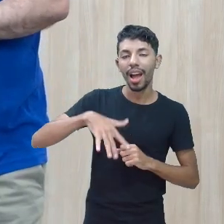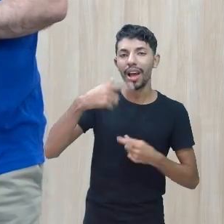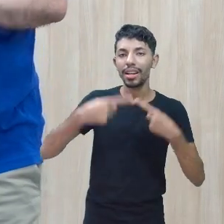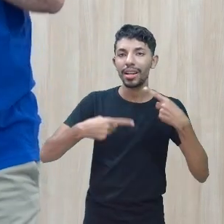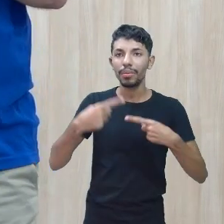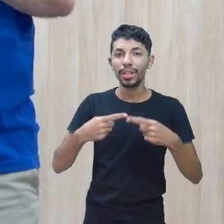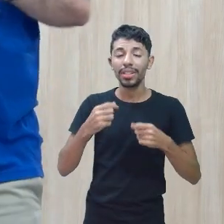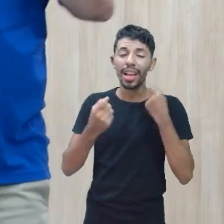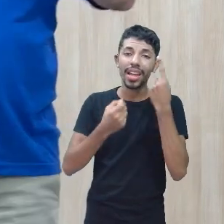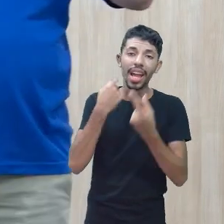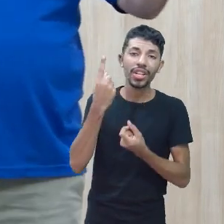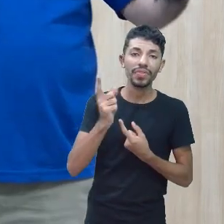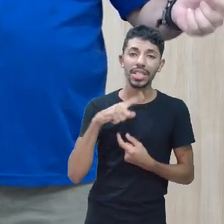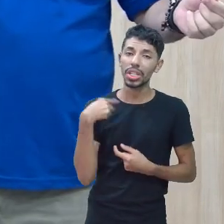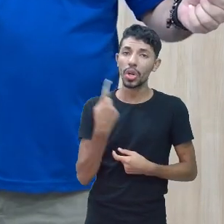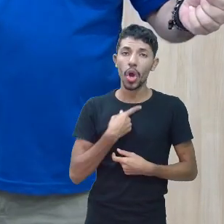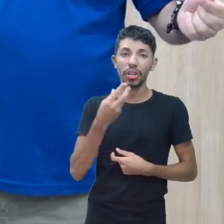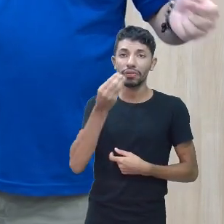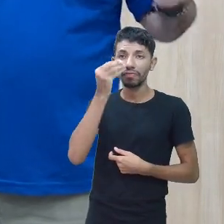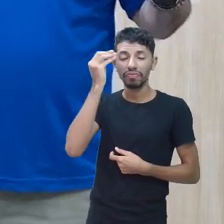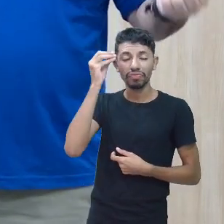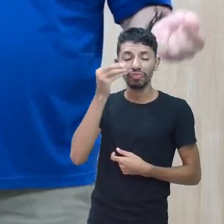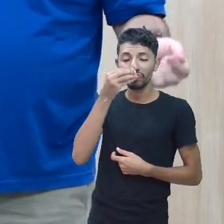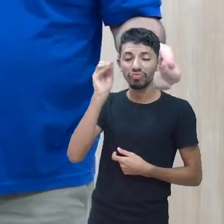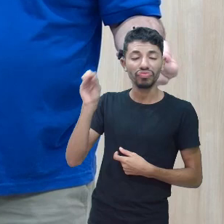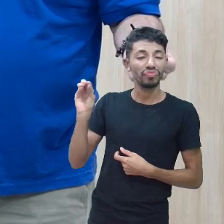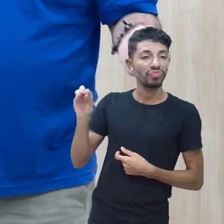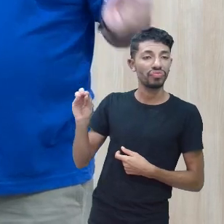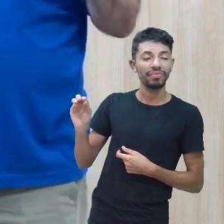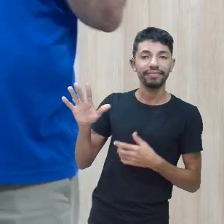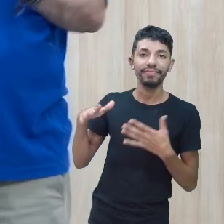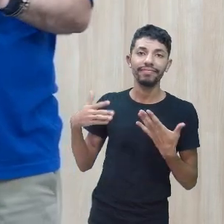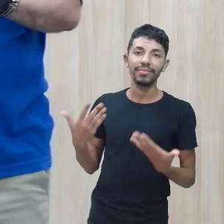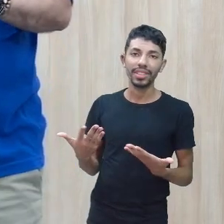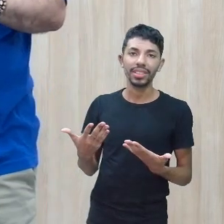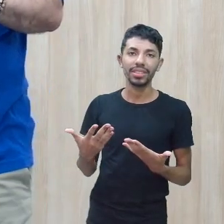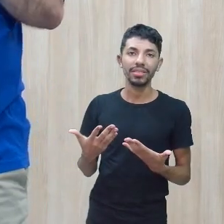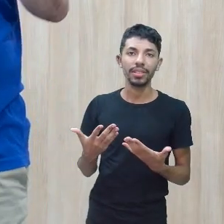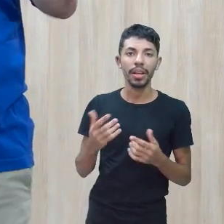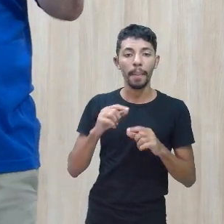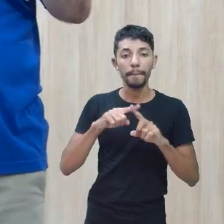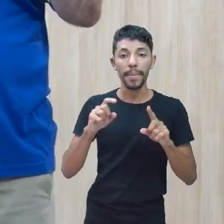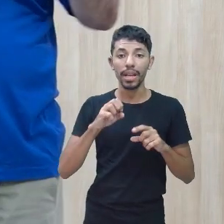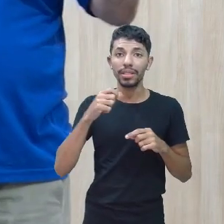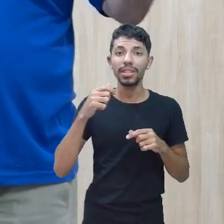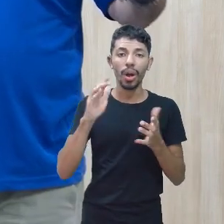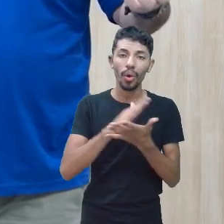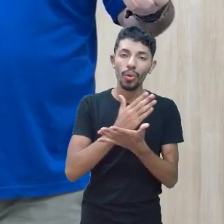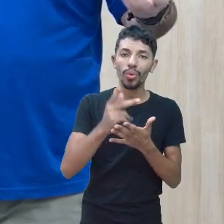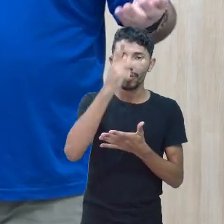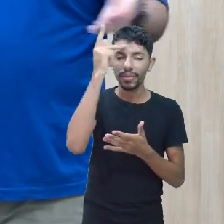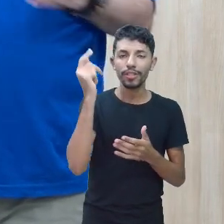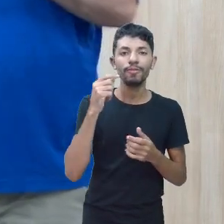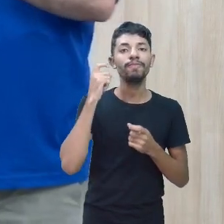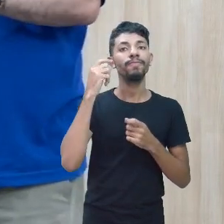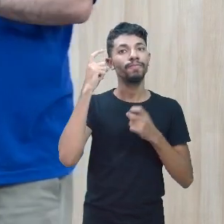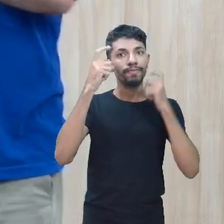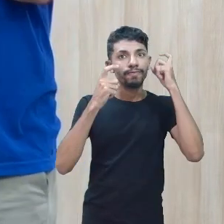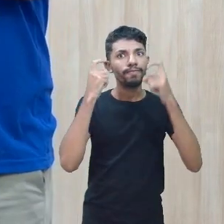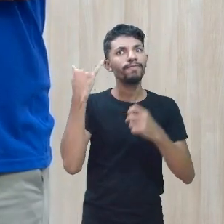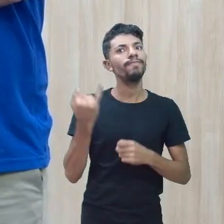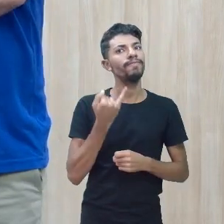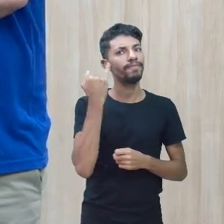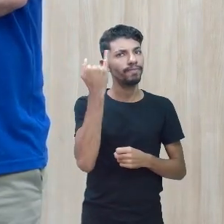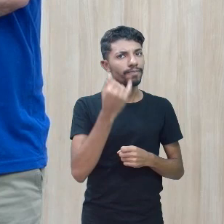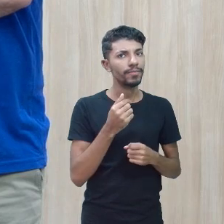se importa, outras pessoas vão se importar mais do que você e vão brigar para atender os seus interesses, e você que